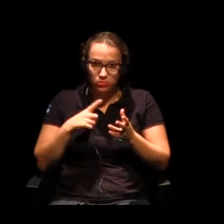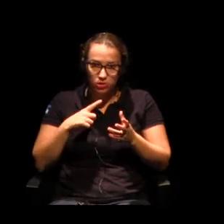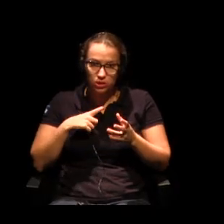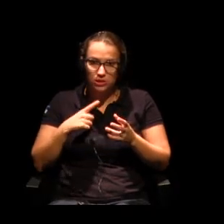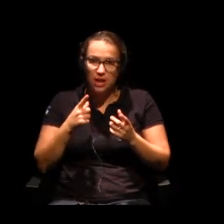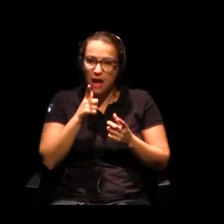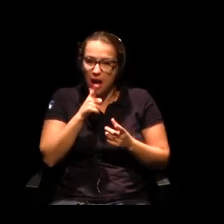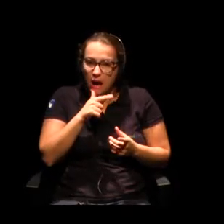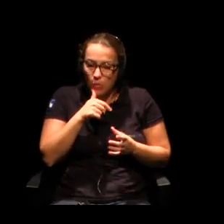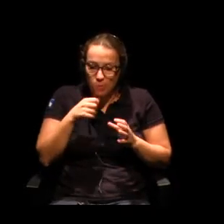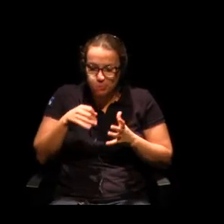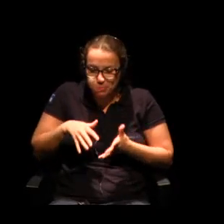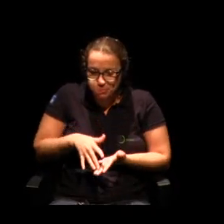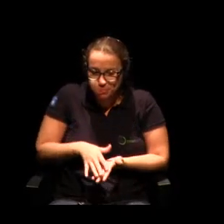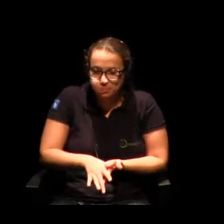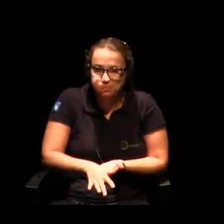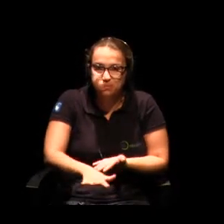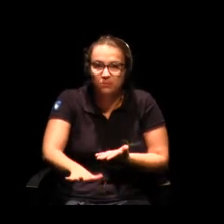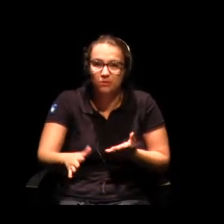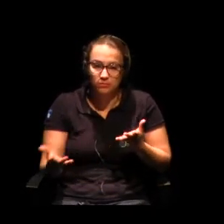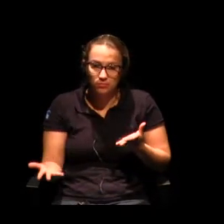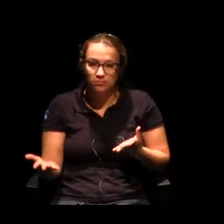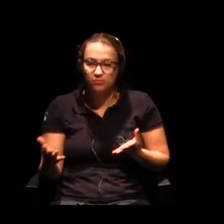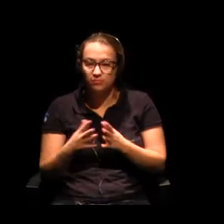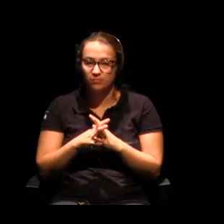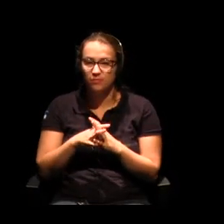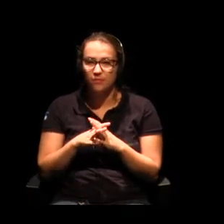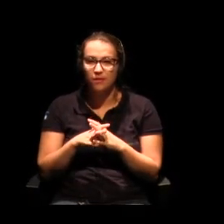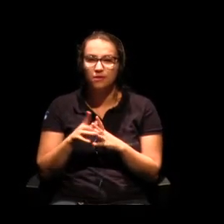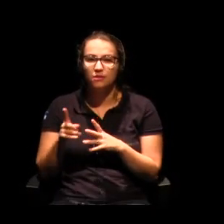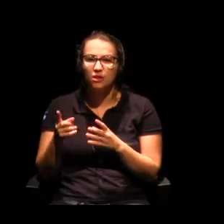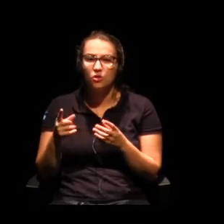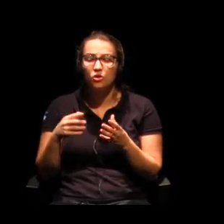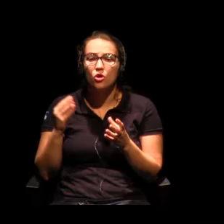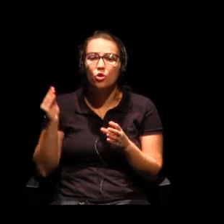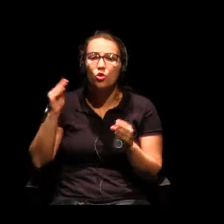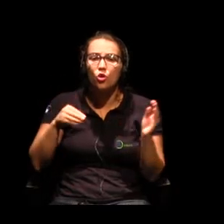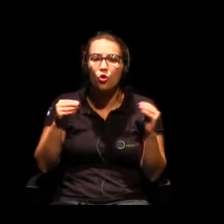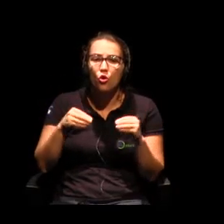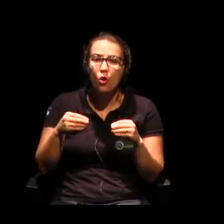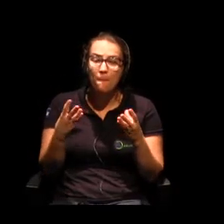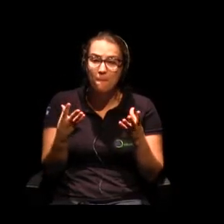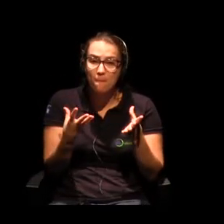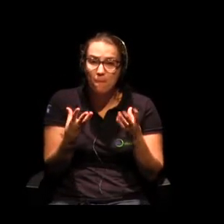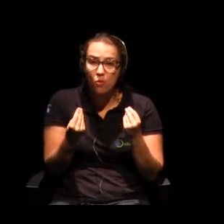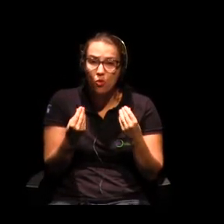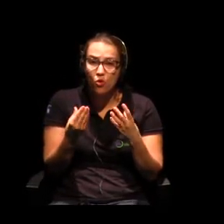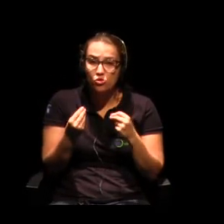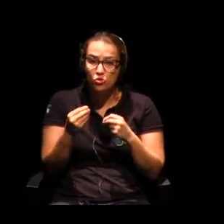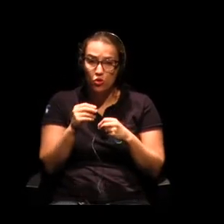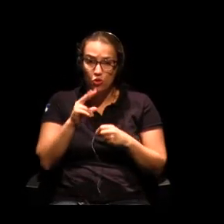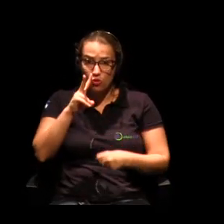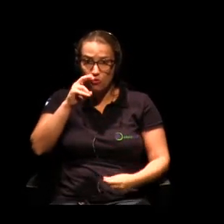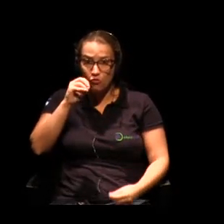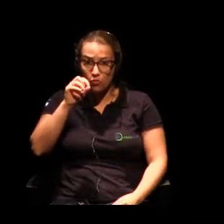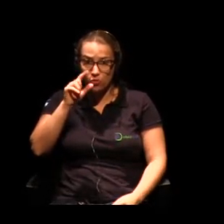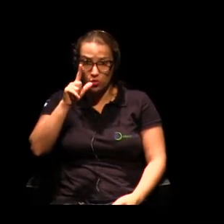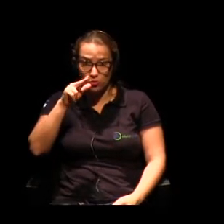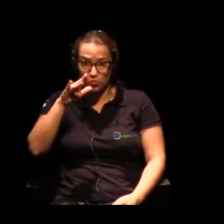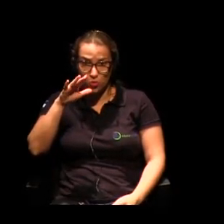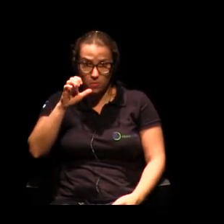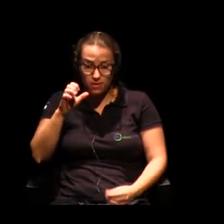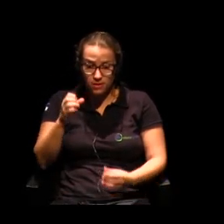essa popularização, que havia muito líquido nela, ela colocou muito mais